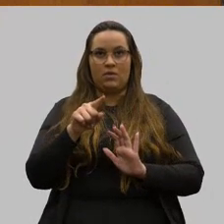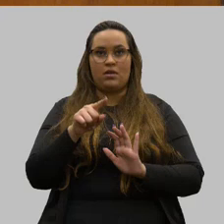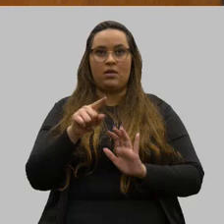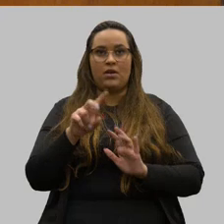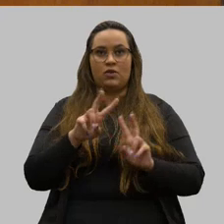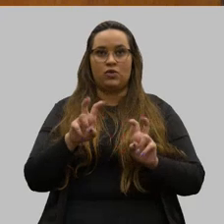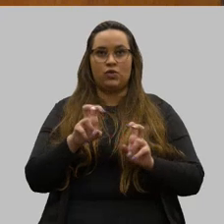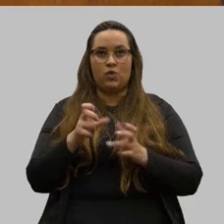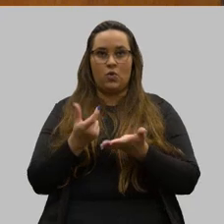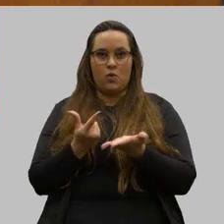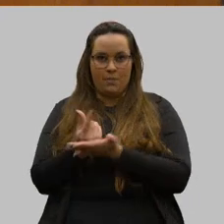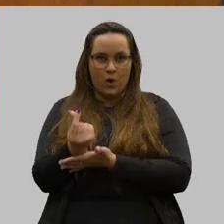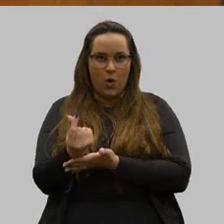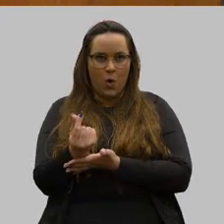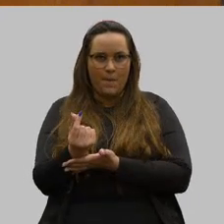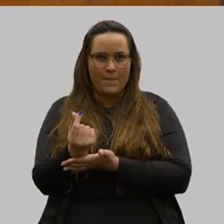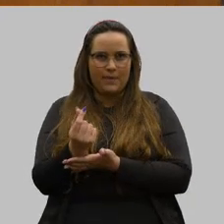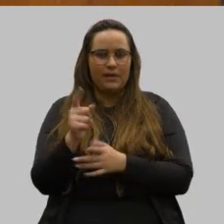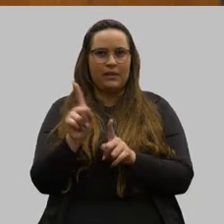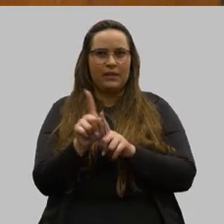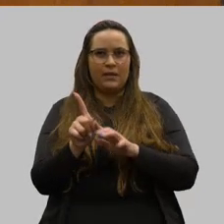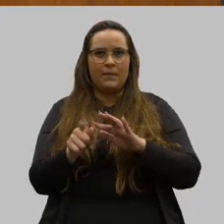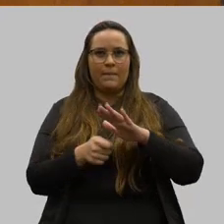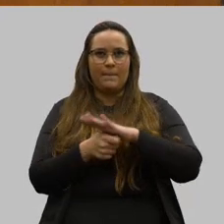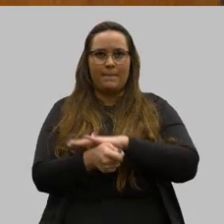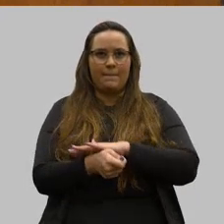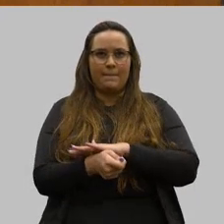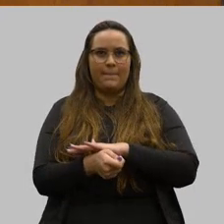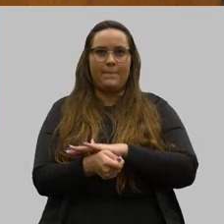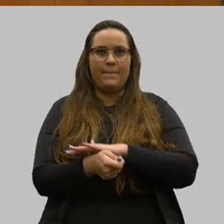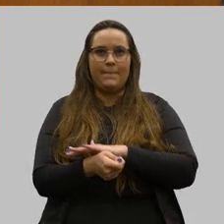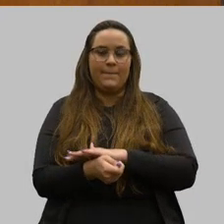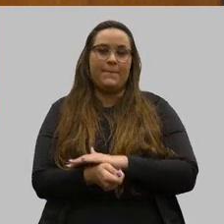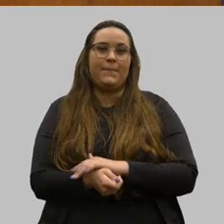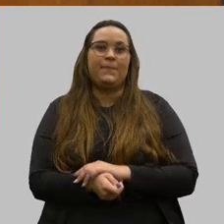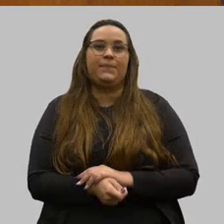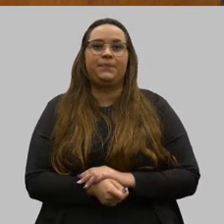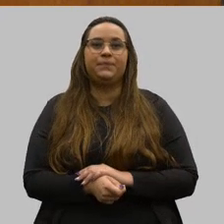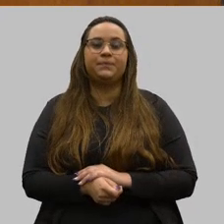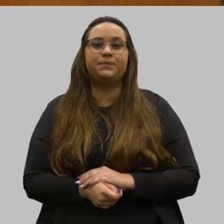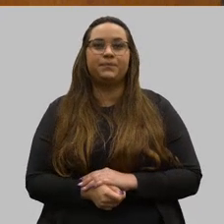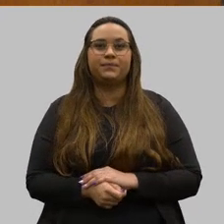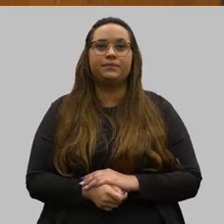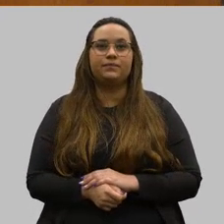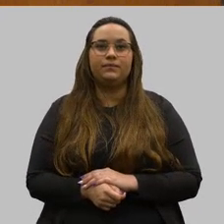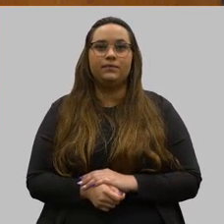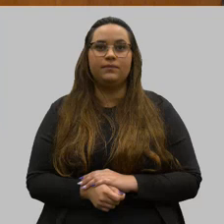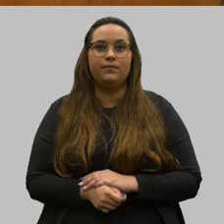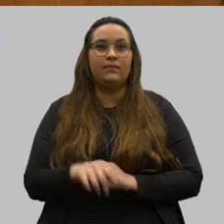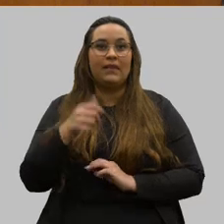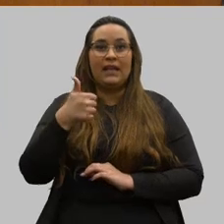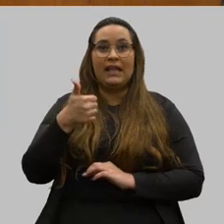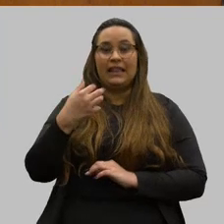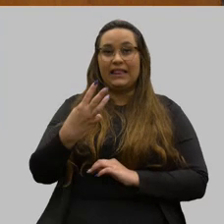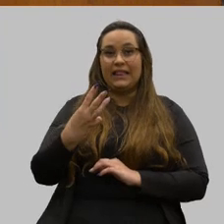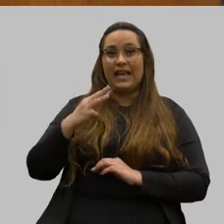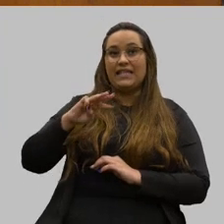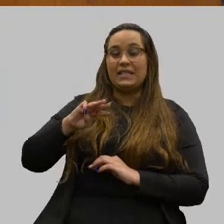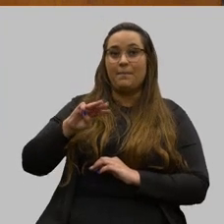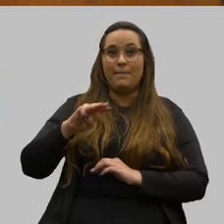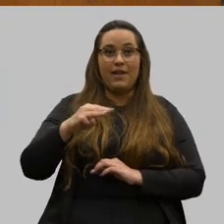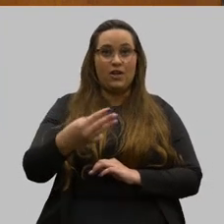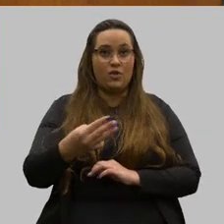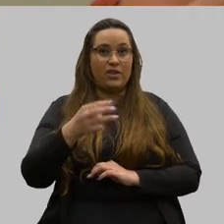aquisição isso isso investiment planejar aquisição de equipamentos operacionais isso são R3 milhões